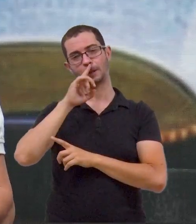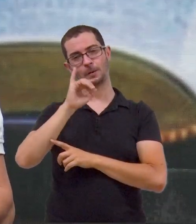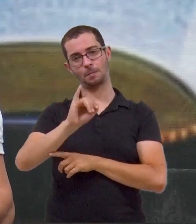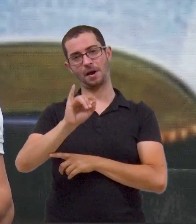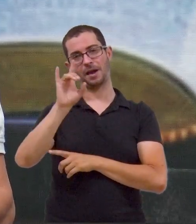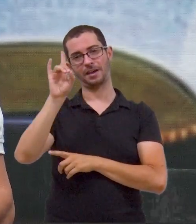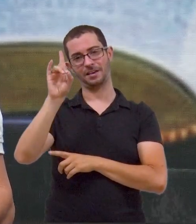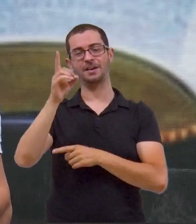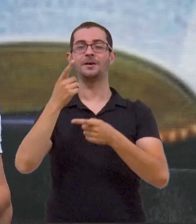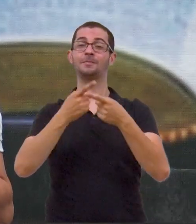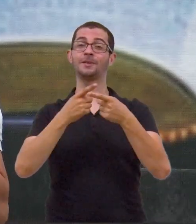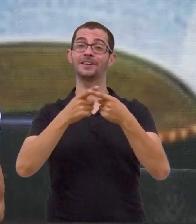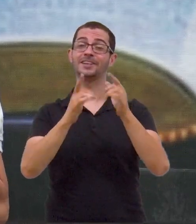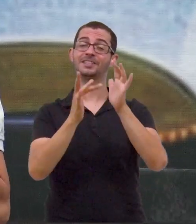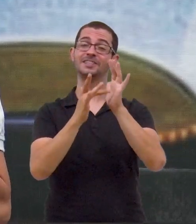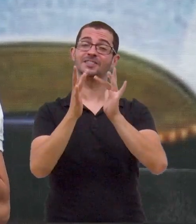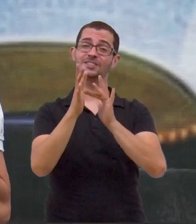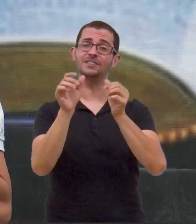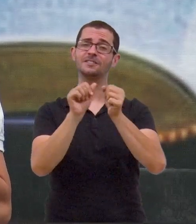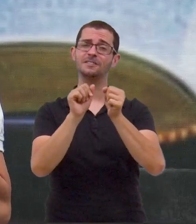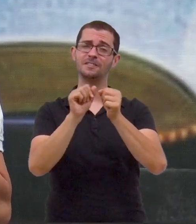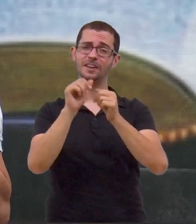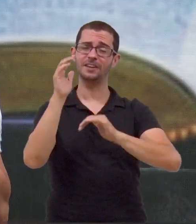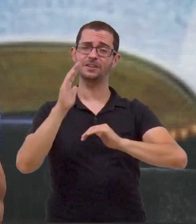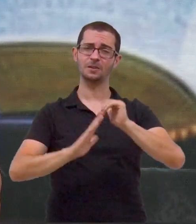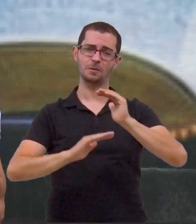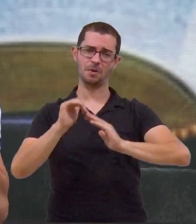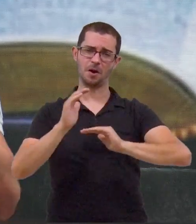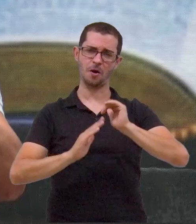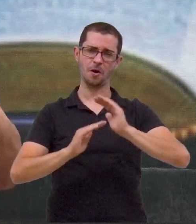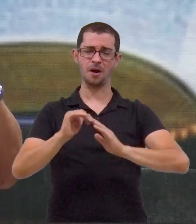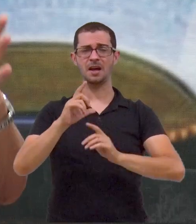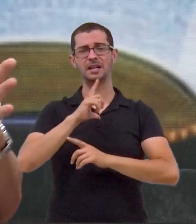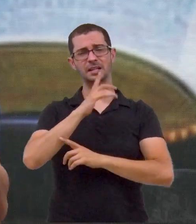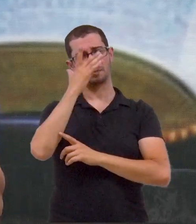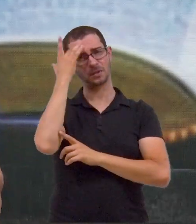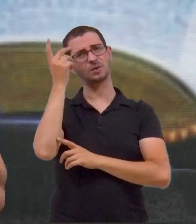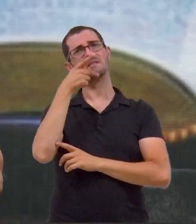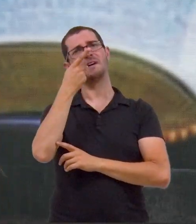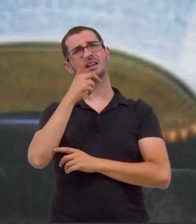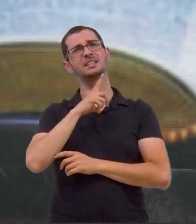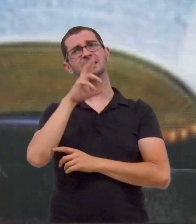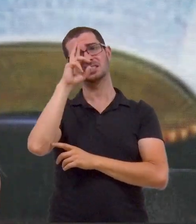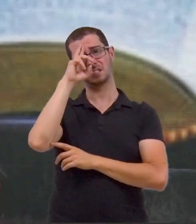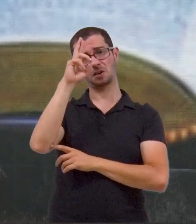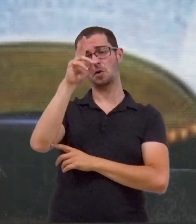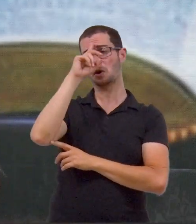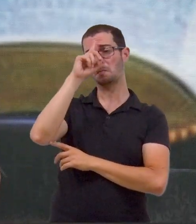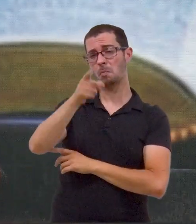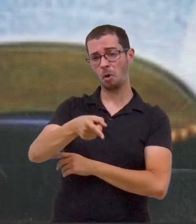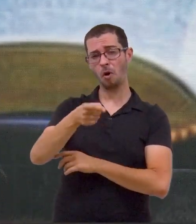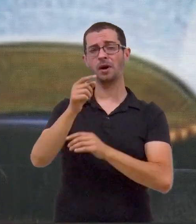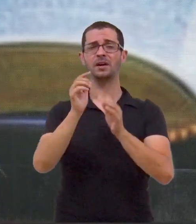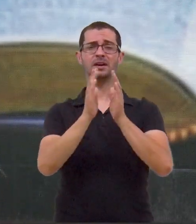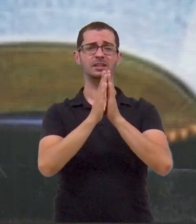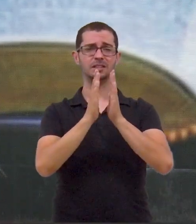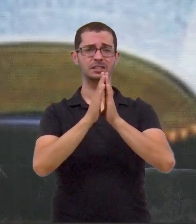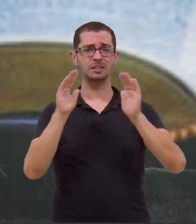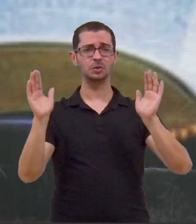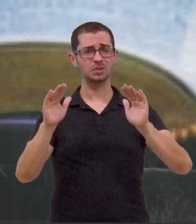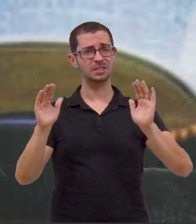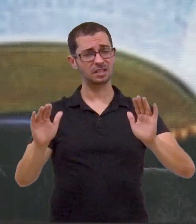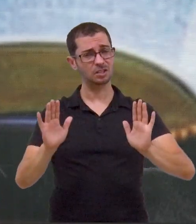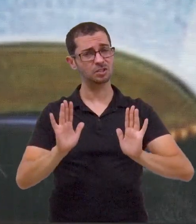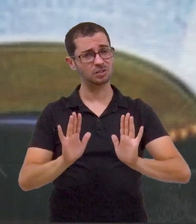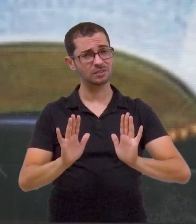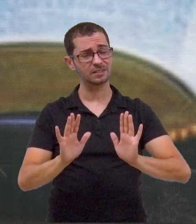muitas pessoas que dizem, Senhor, põe os anjos aqui. Ele vai pôr os anjos, mas eu vou dizer uma coisa